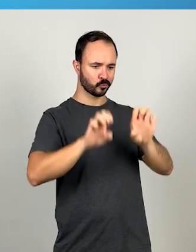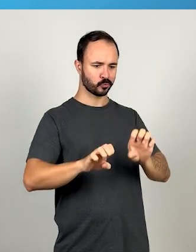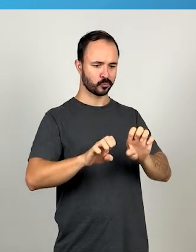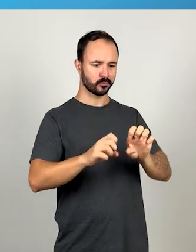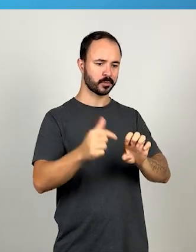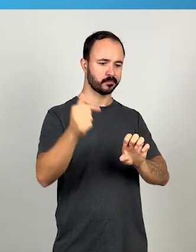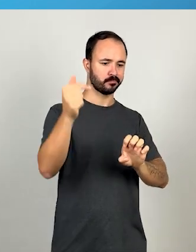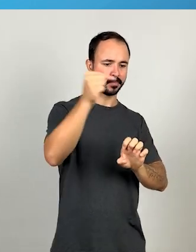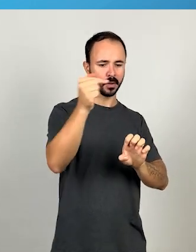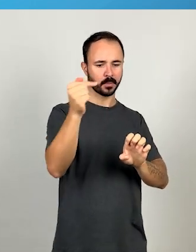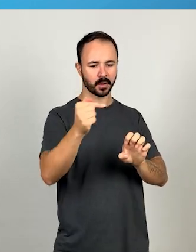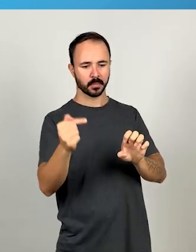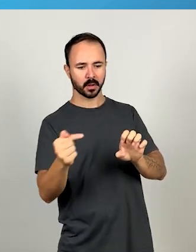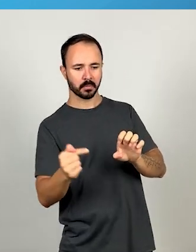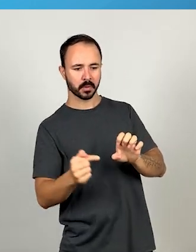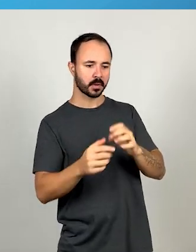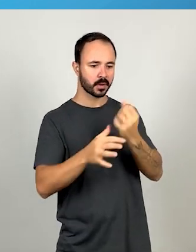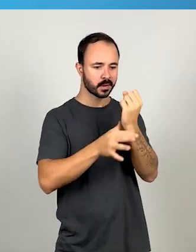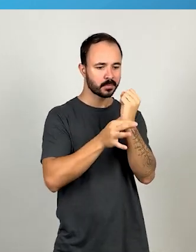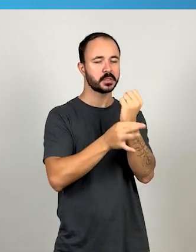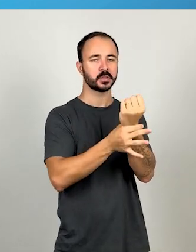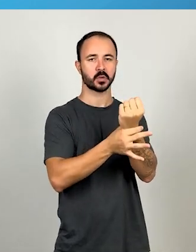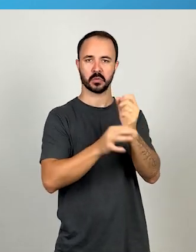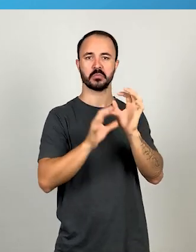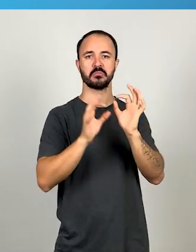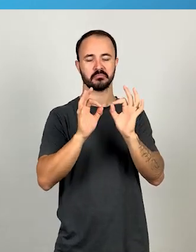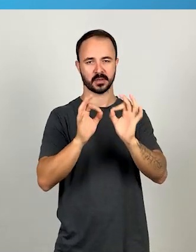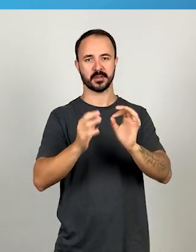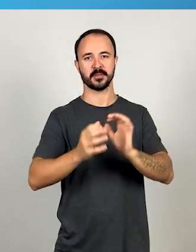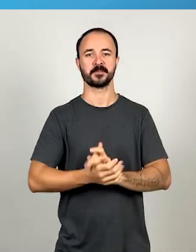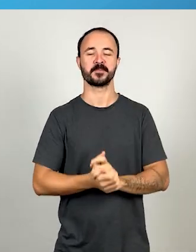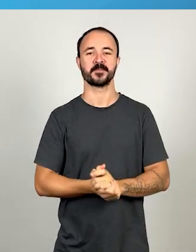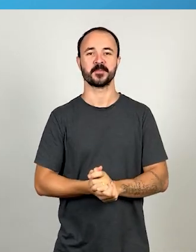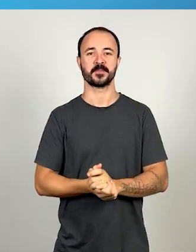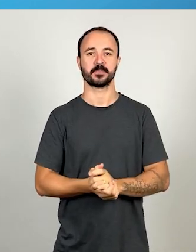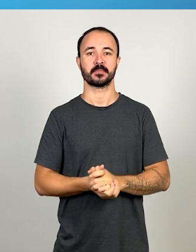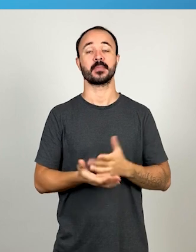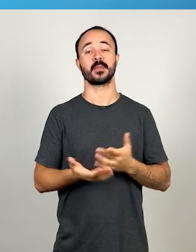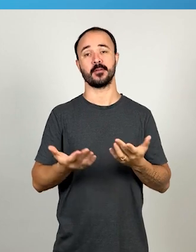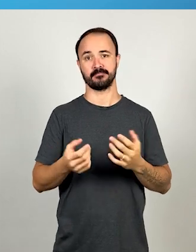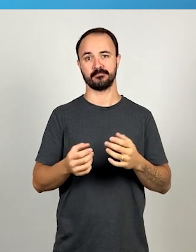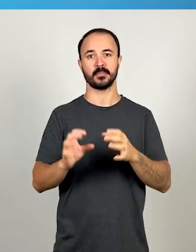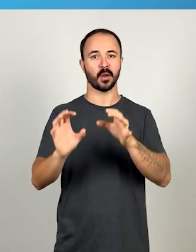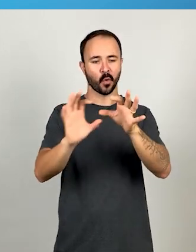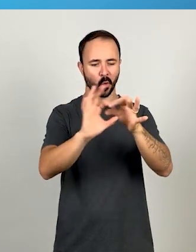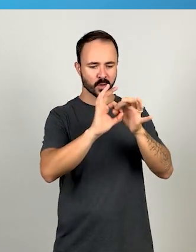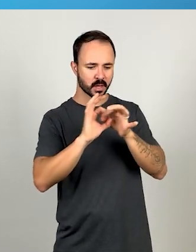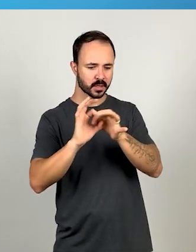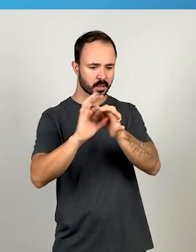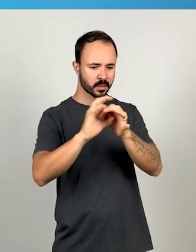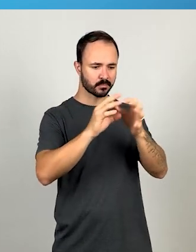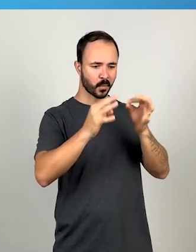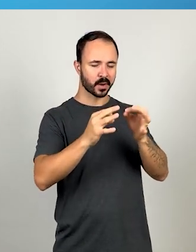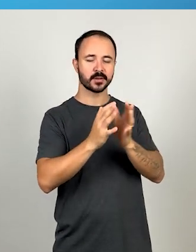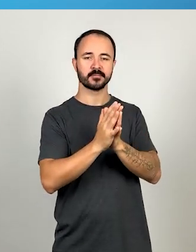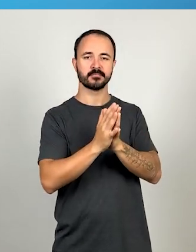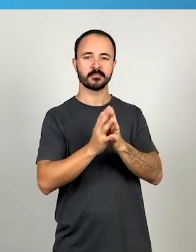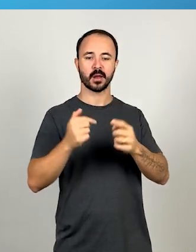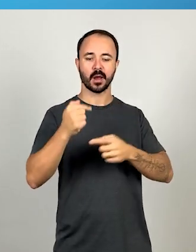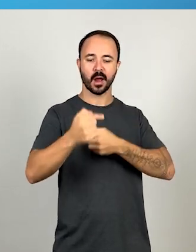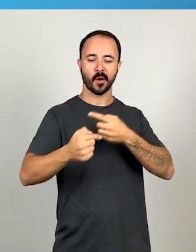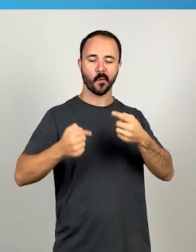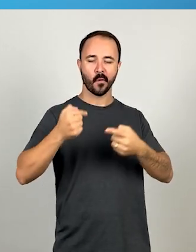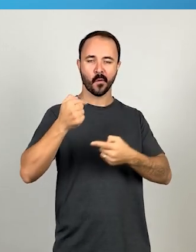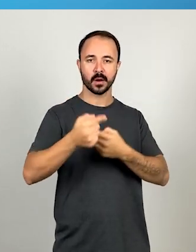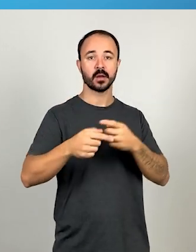vamos ter uma estrutura no formato de retângulo. E conectada a essa estrutura, nós temos mais uma roda, que aqui seria